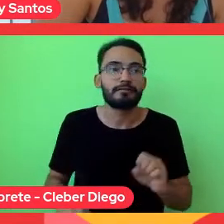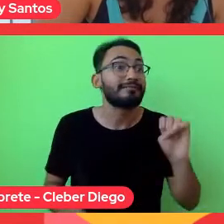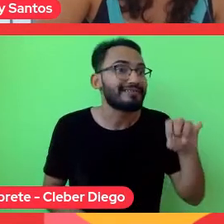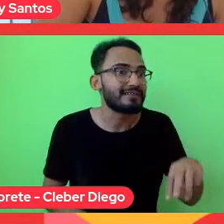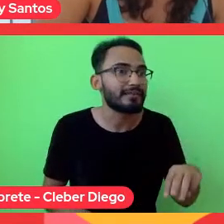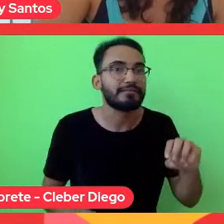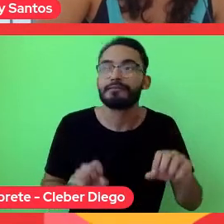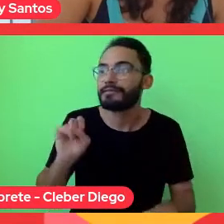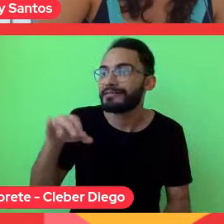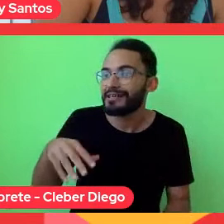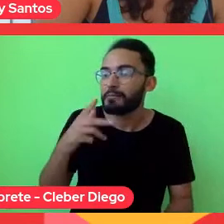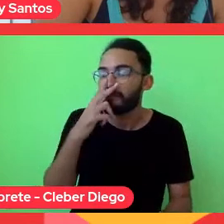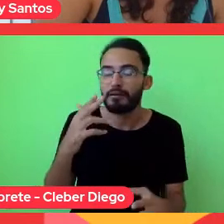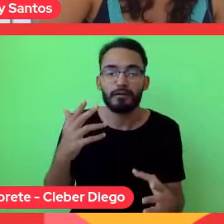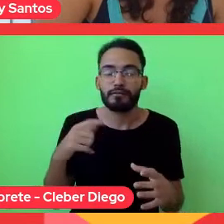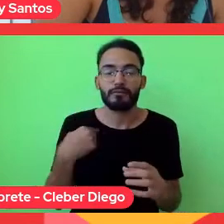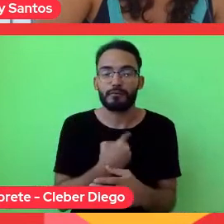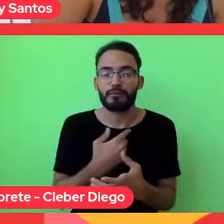sobrecarrega.